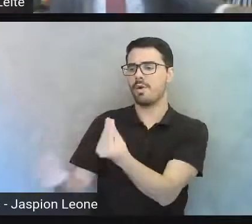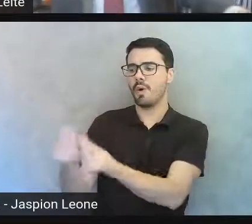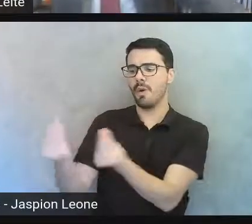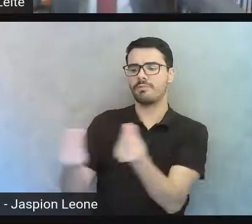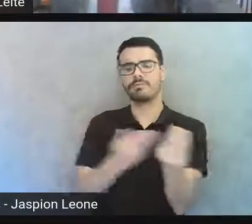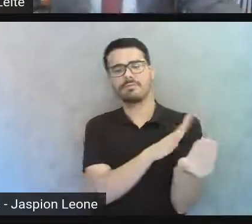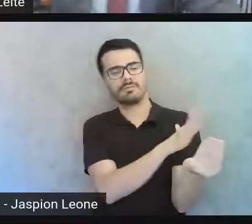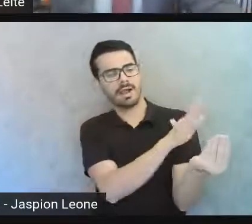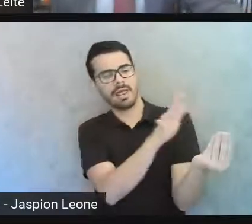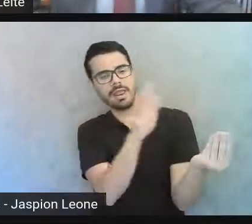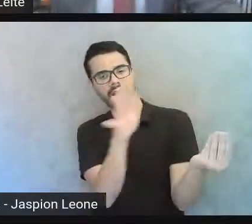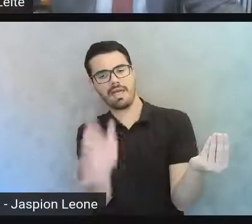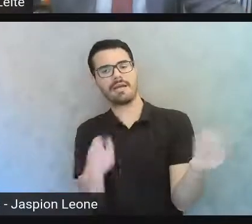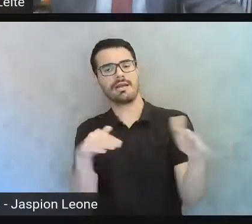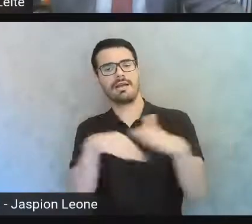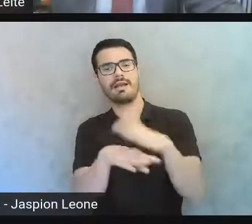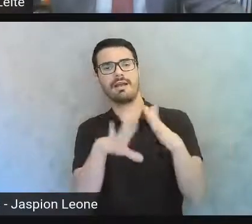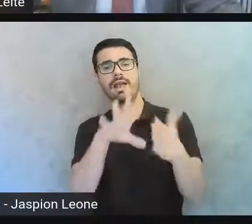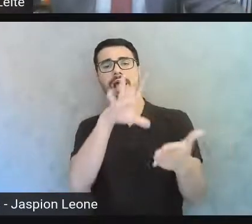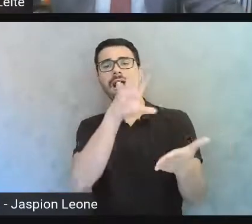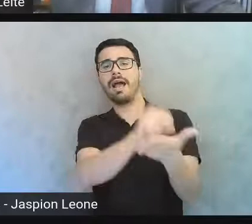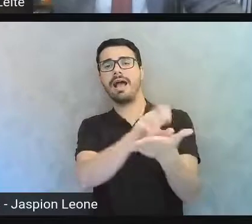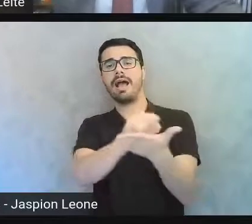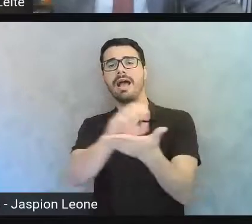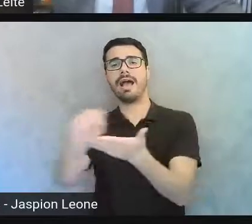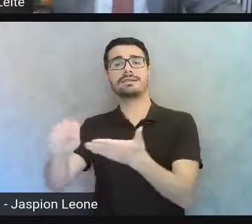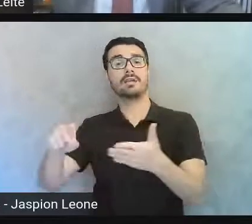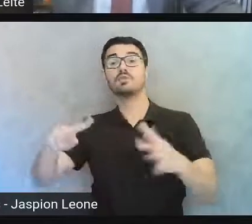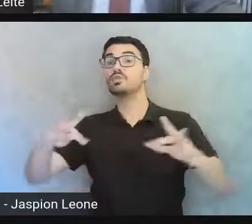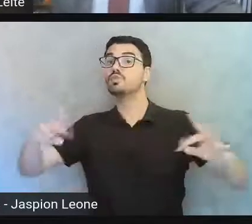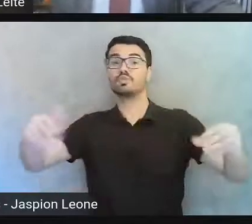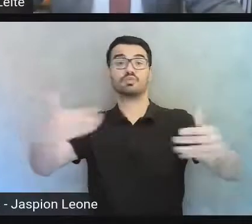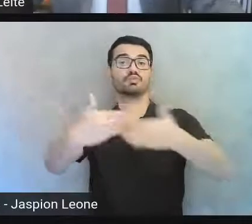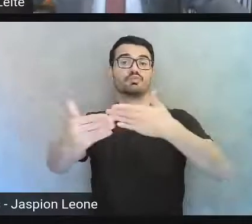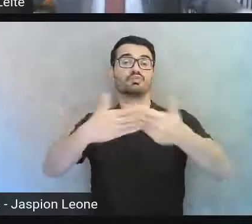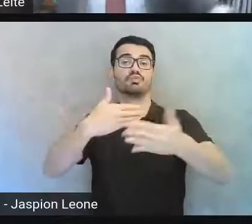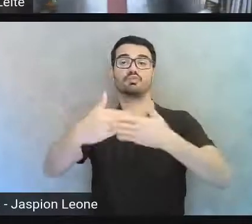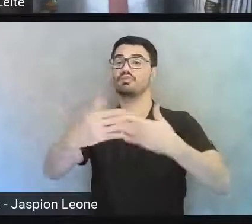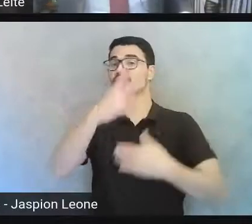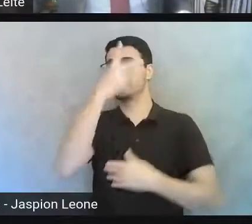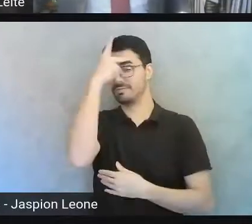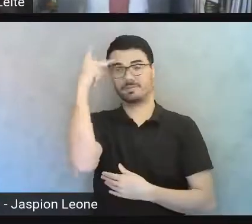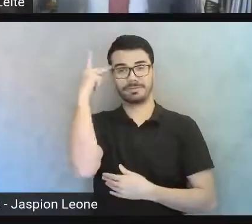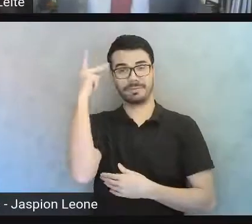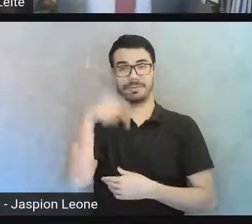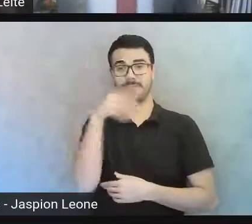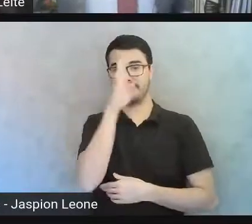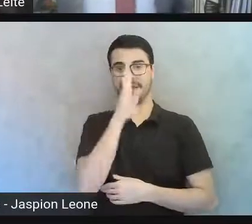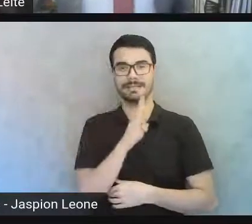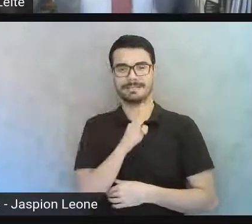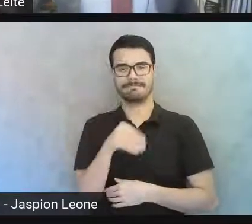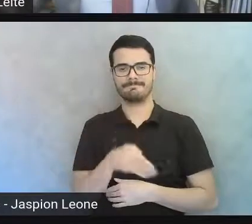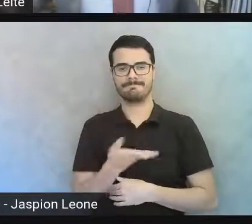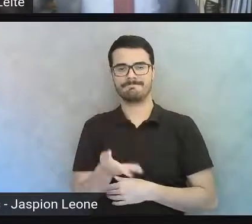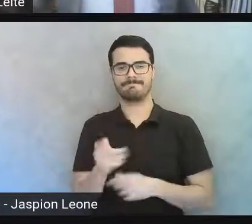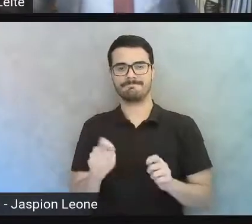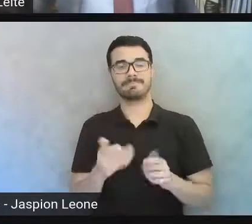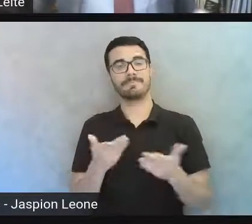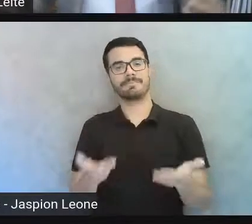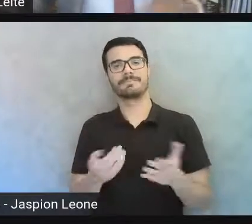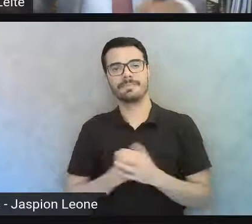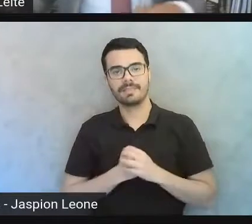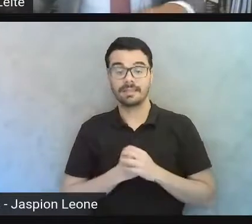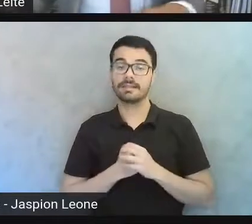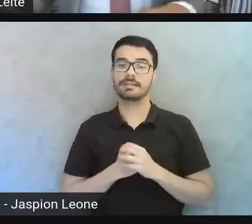com acesso de dados a todas as pessoas. Bom, doutor Bruno Reis, doutor Bruno Caraza, nós temos